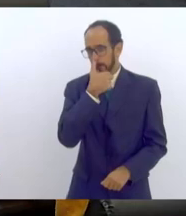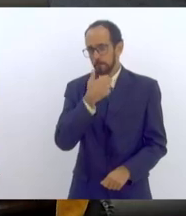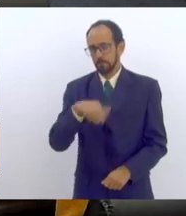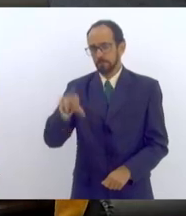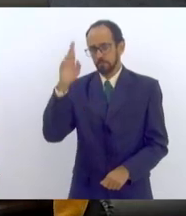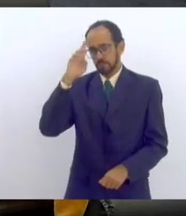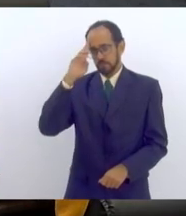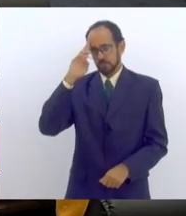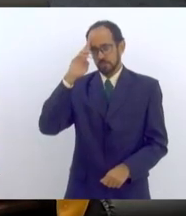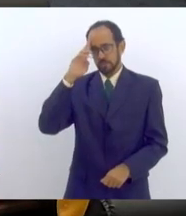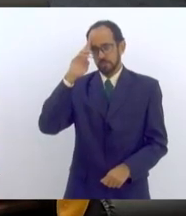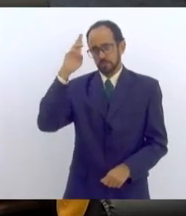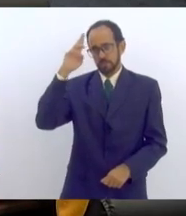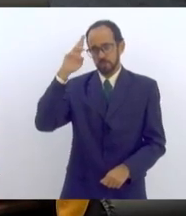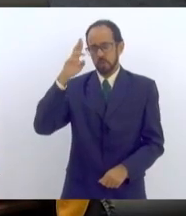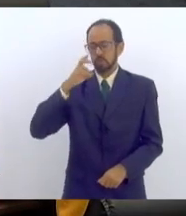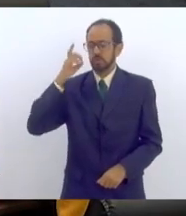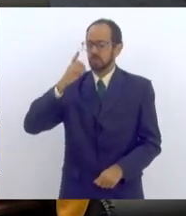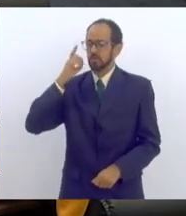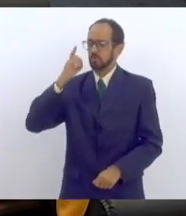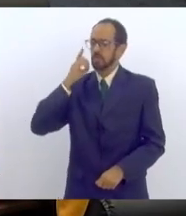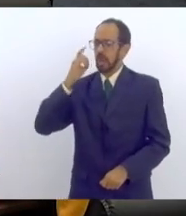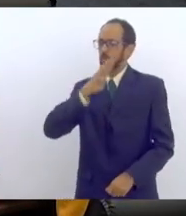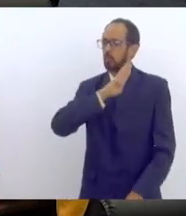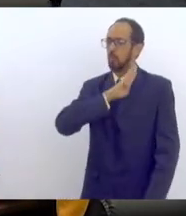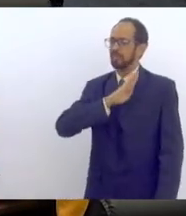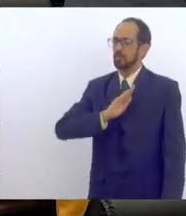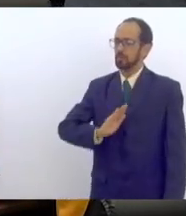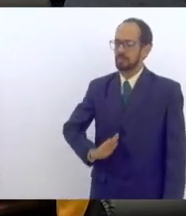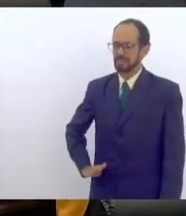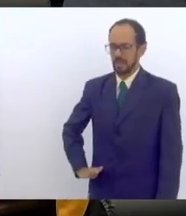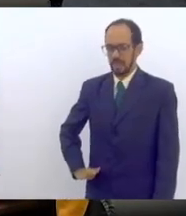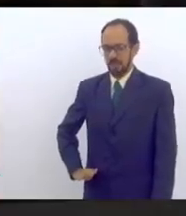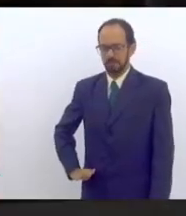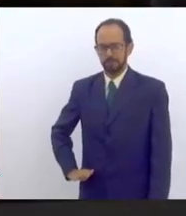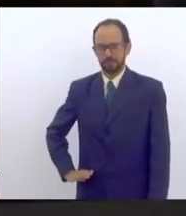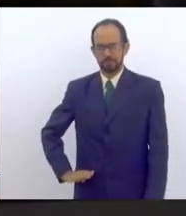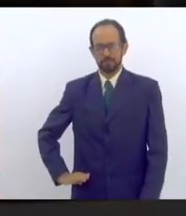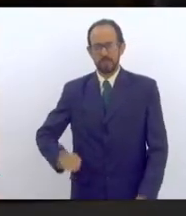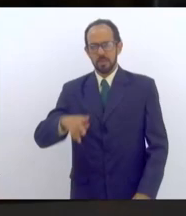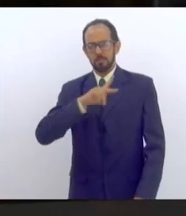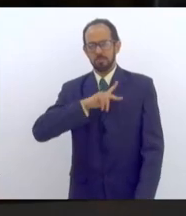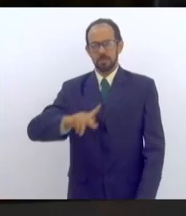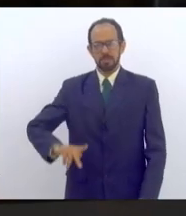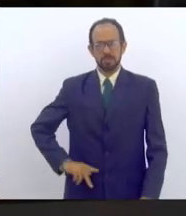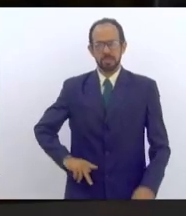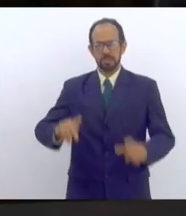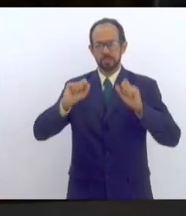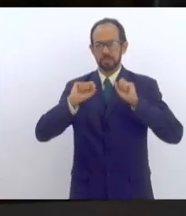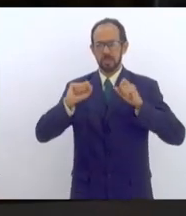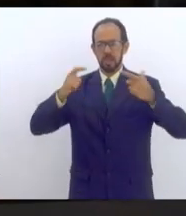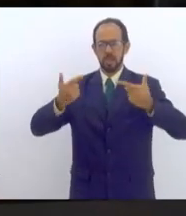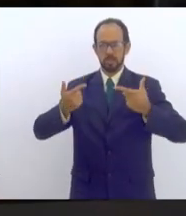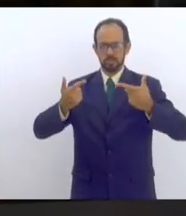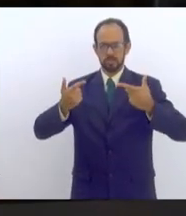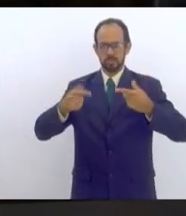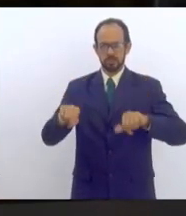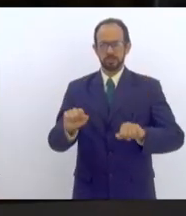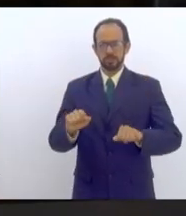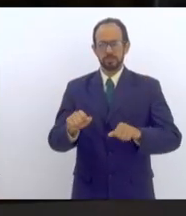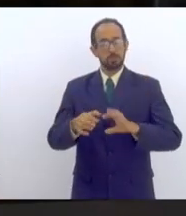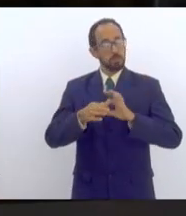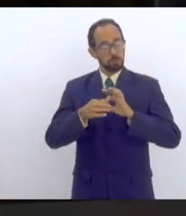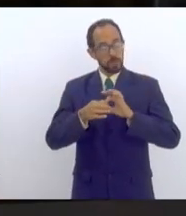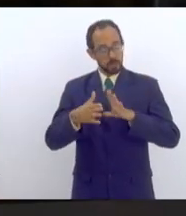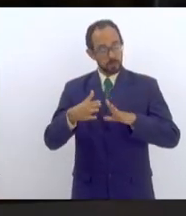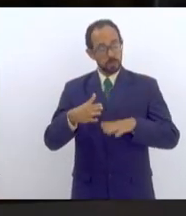Excelentíssimo senhor deputado Rodrigo Pacelar, presidente desta Casa Legislativa, e me permita,